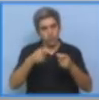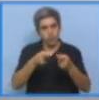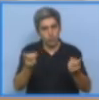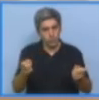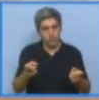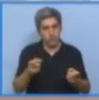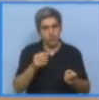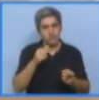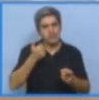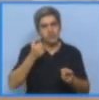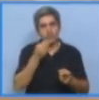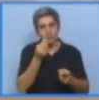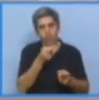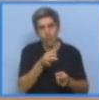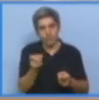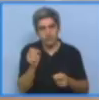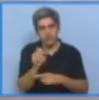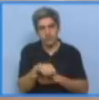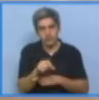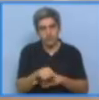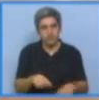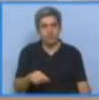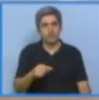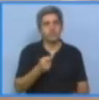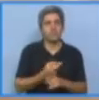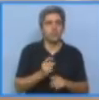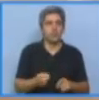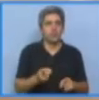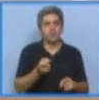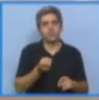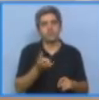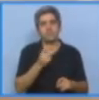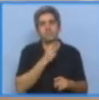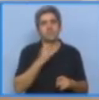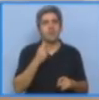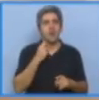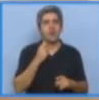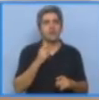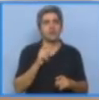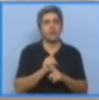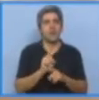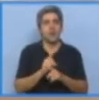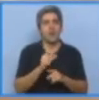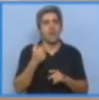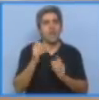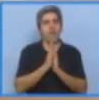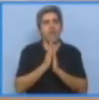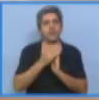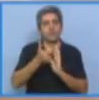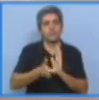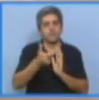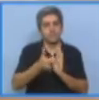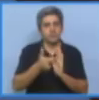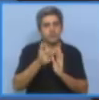sobretudo aos jovens, não é? Porque muitas vezes tem-se a ideia de um padre que não sai da igreja, um